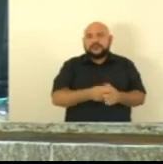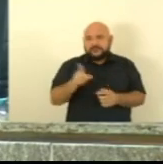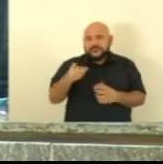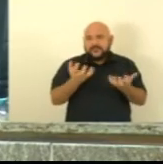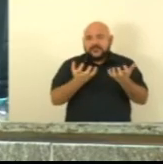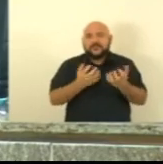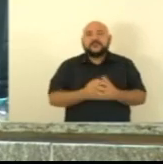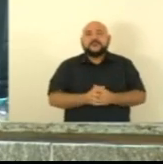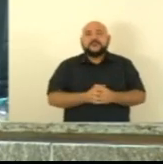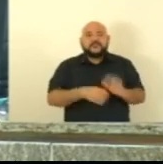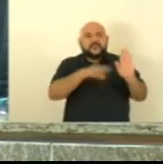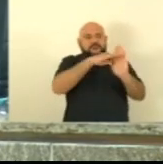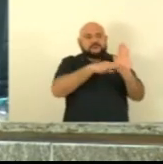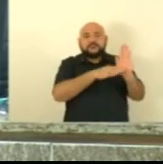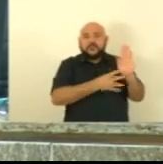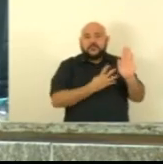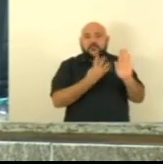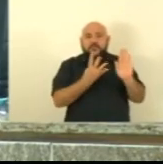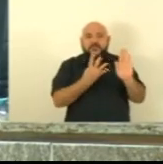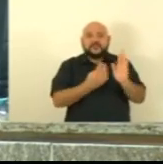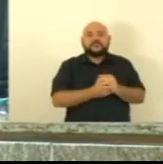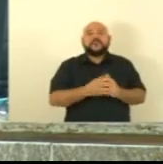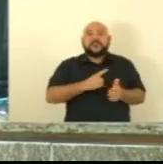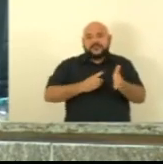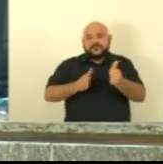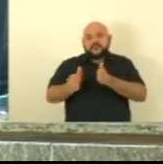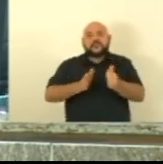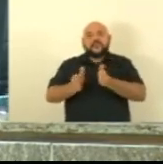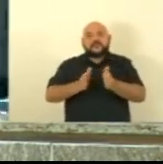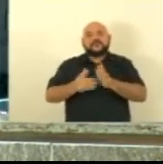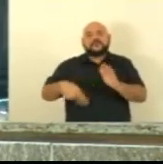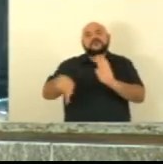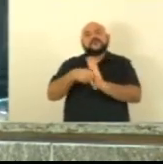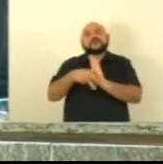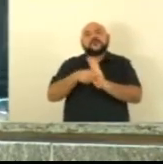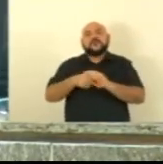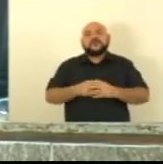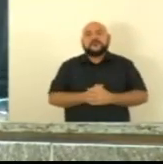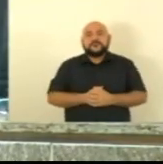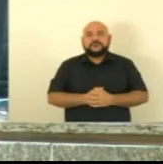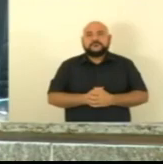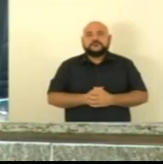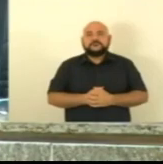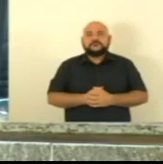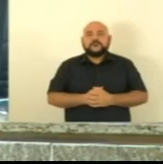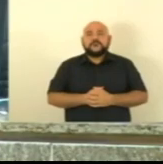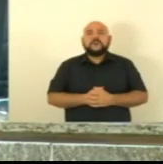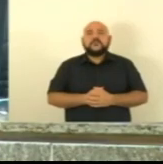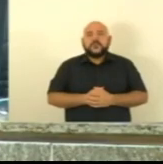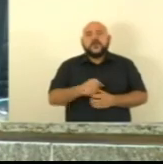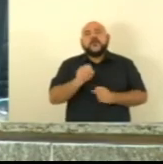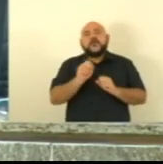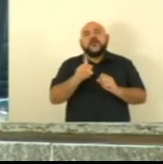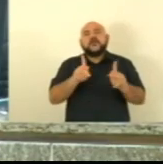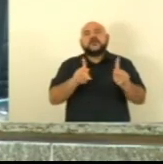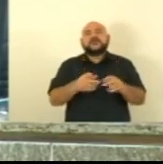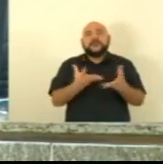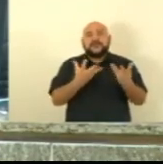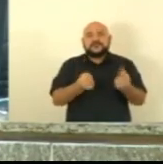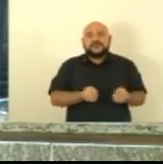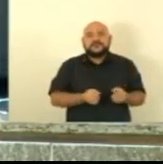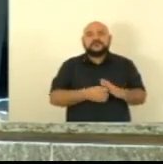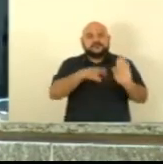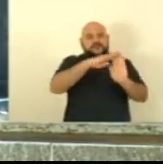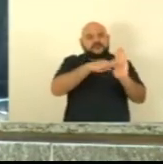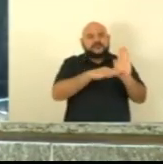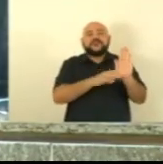item 4 da pauta, eu vou me prevalecer pelo prazo regimental para encaminhar parecer. É regimental, defiro. Item 5, discussão